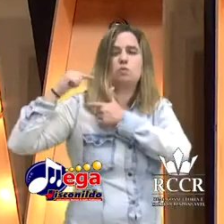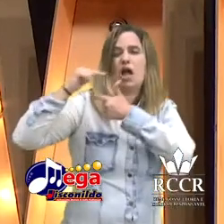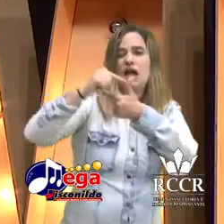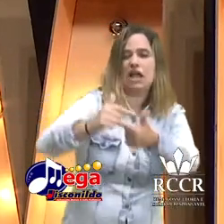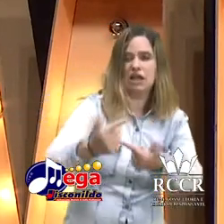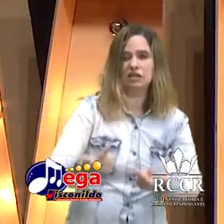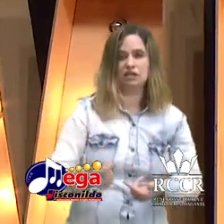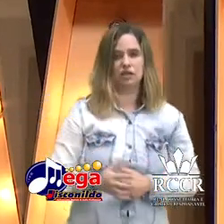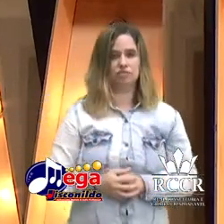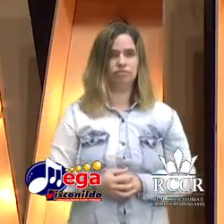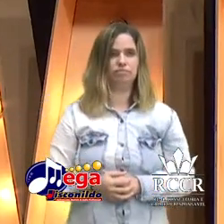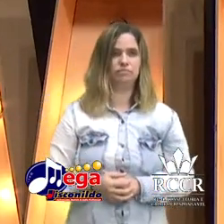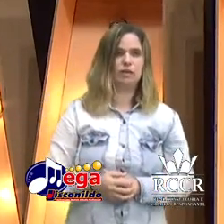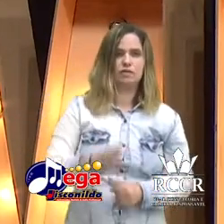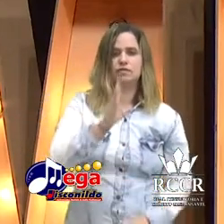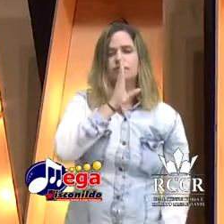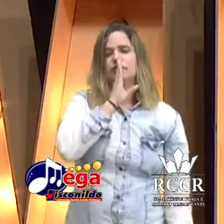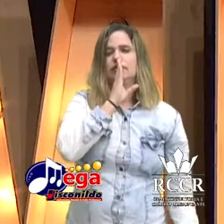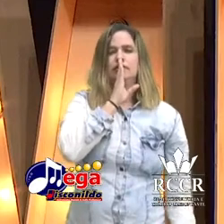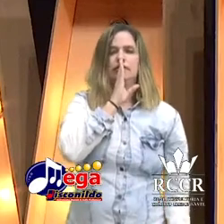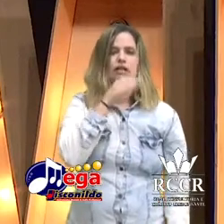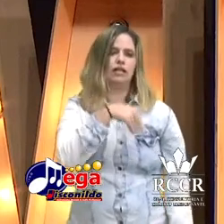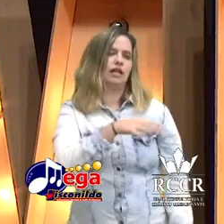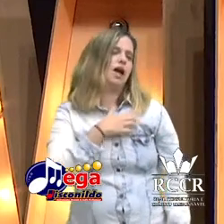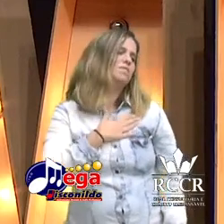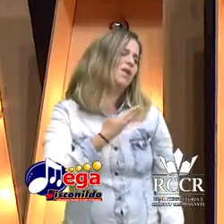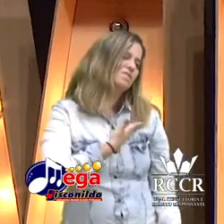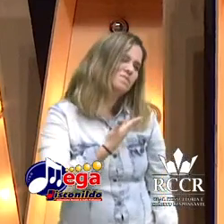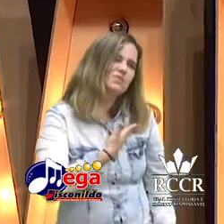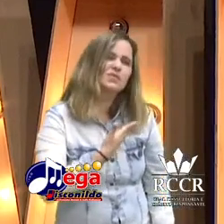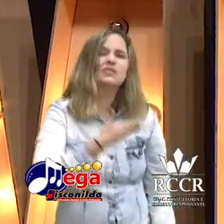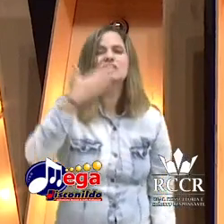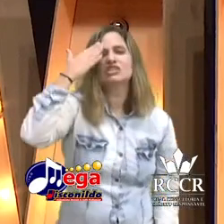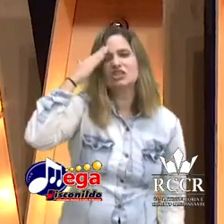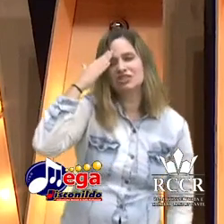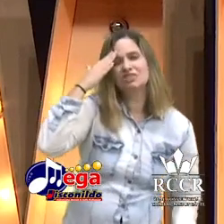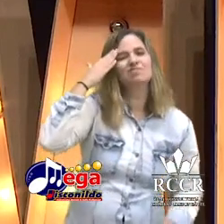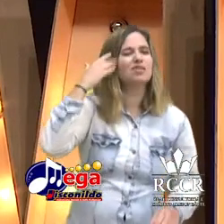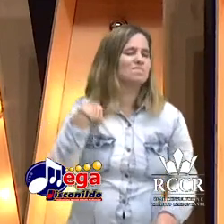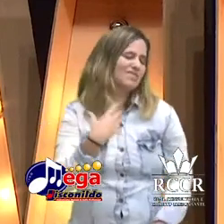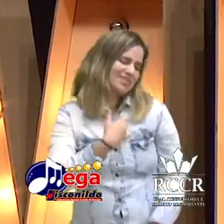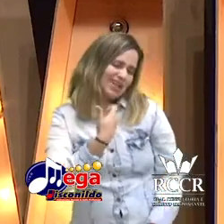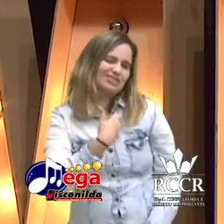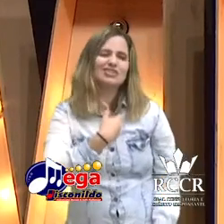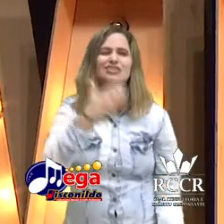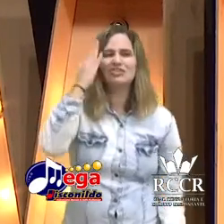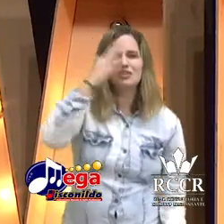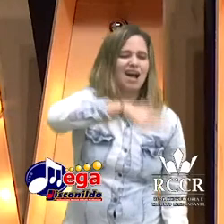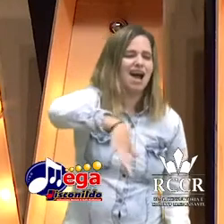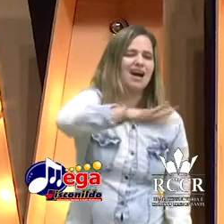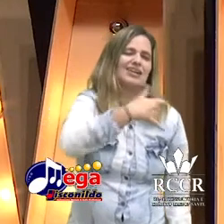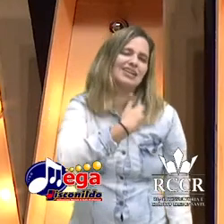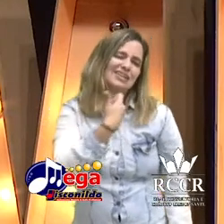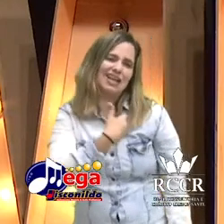a gente se cala, querendo ser o pai amiguinho, a mãe legalzinha, o ambientezinho que entende o mundo,